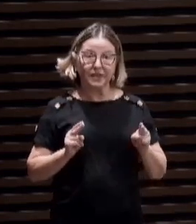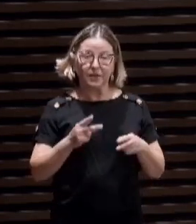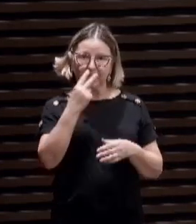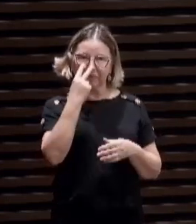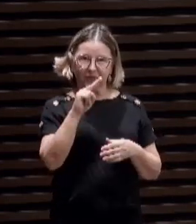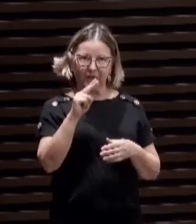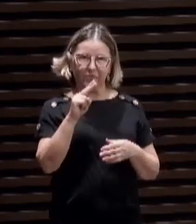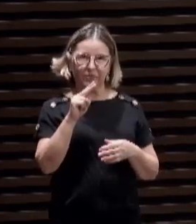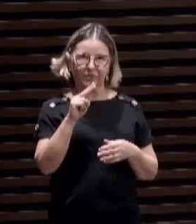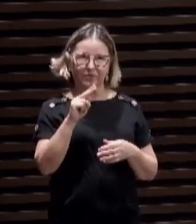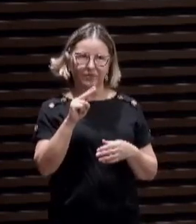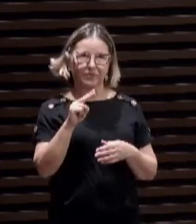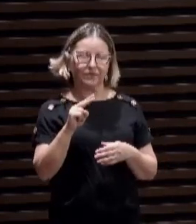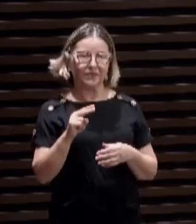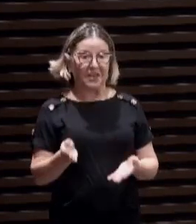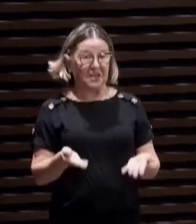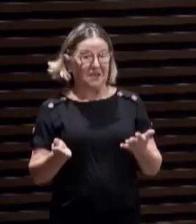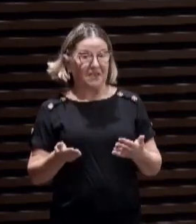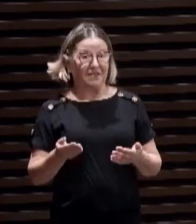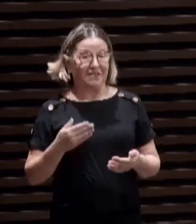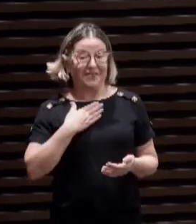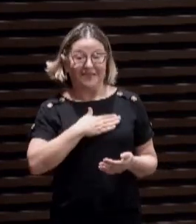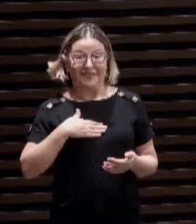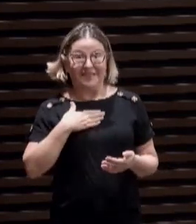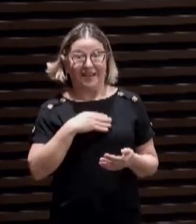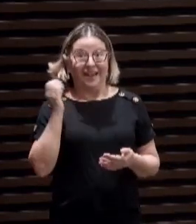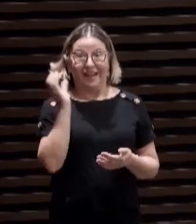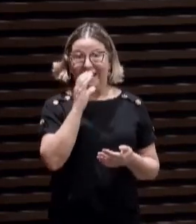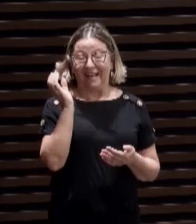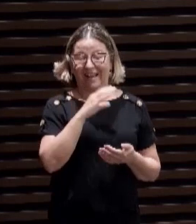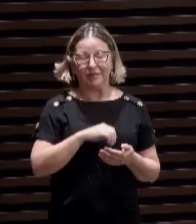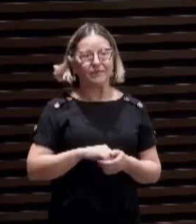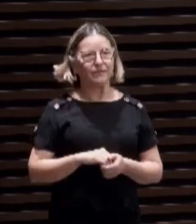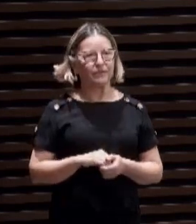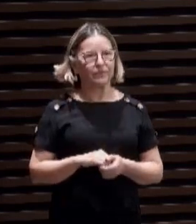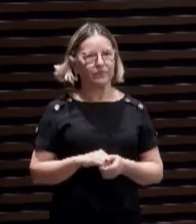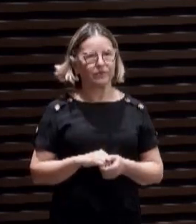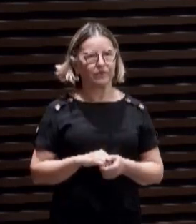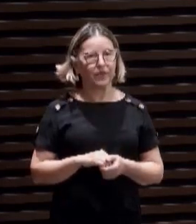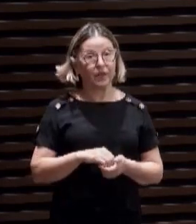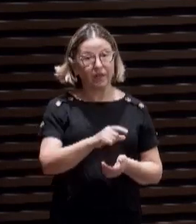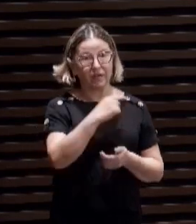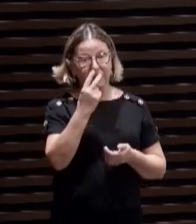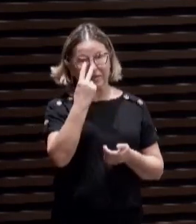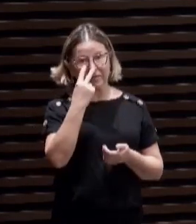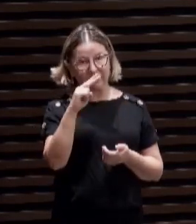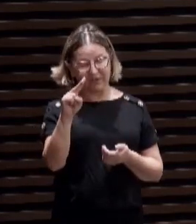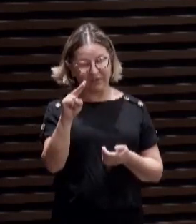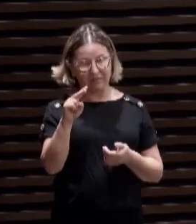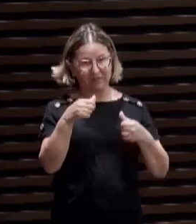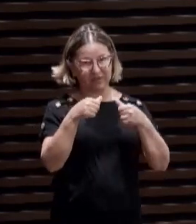do prazer e o prazer imediato. Tá bom, nós olhamos isto num cenário